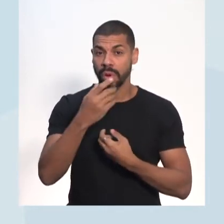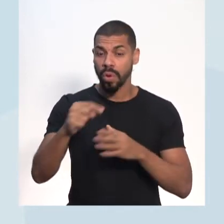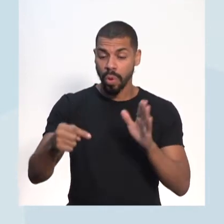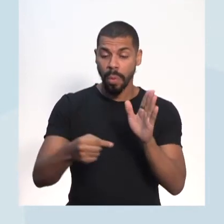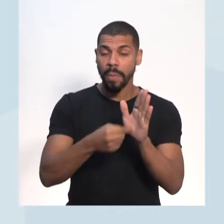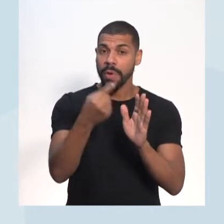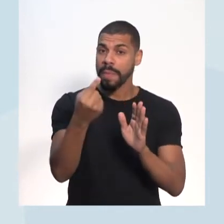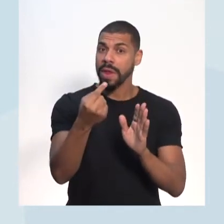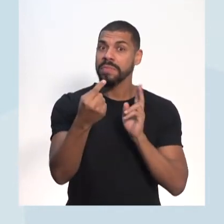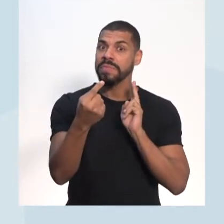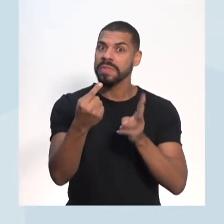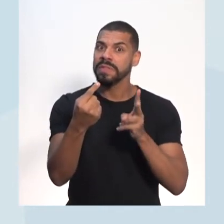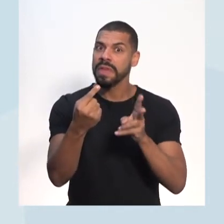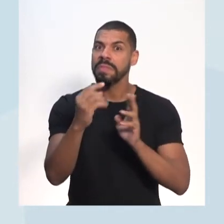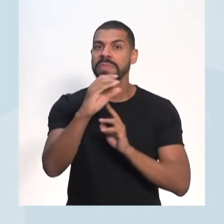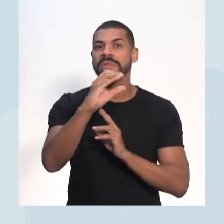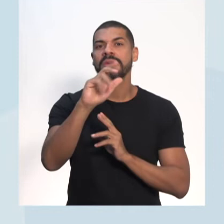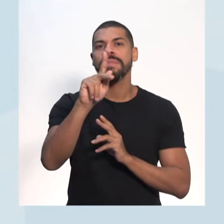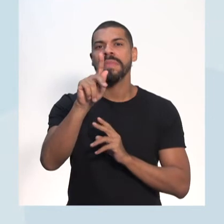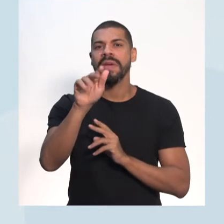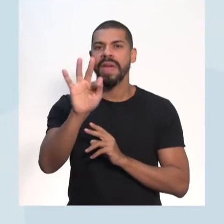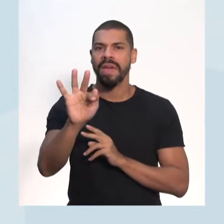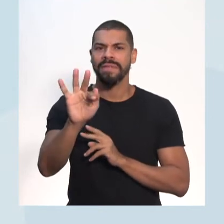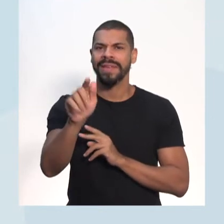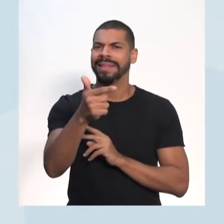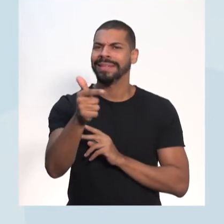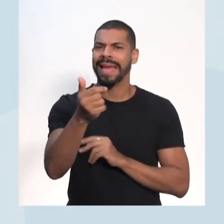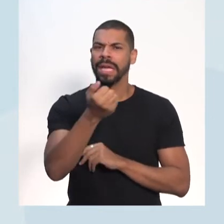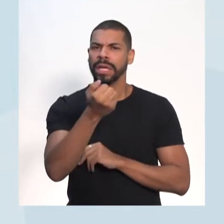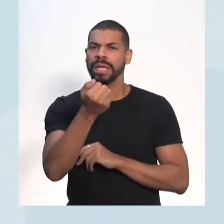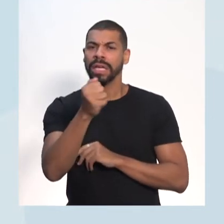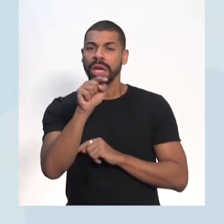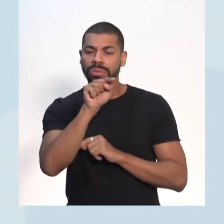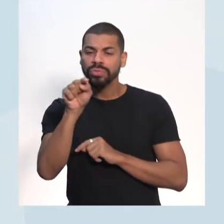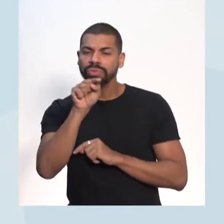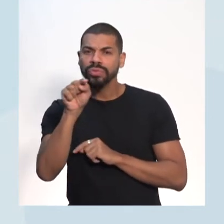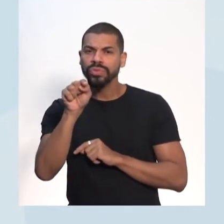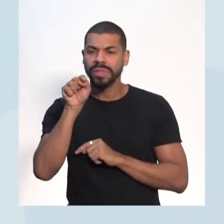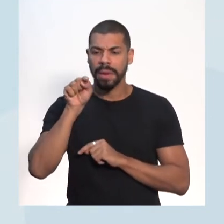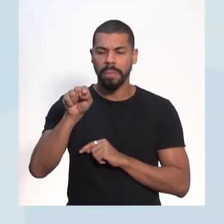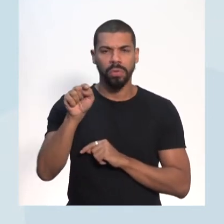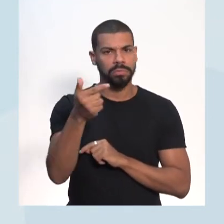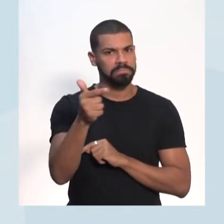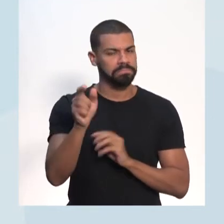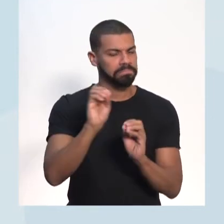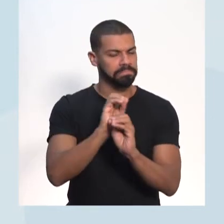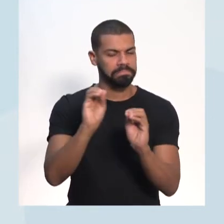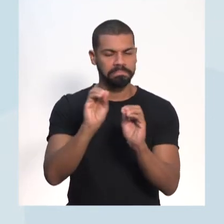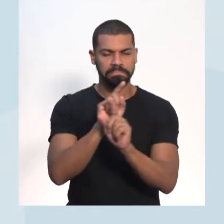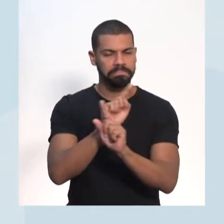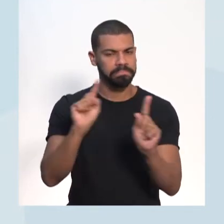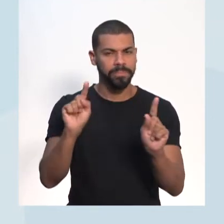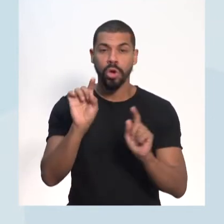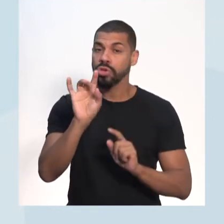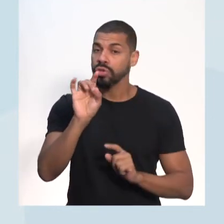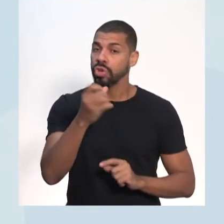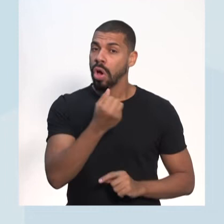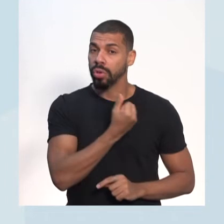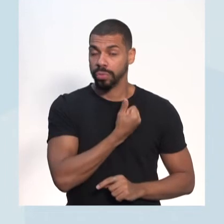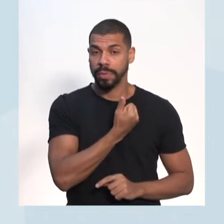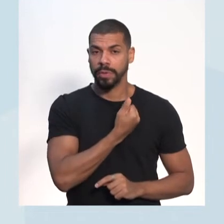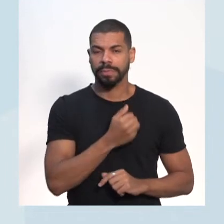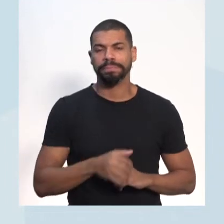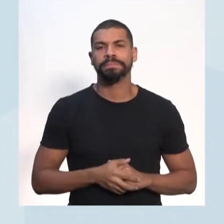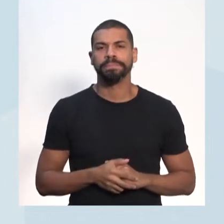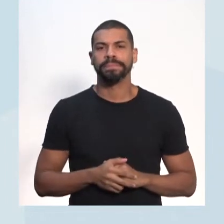acesso sempre com CPF, sem dígito, sem ponto, tá bom? Uma outra questão relevante que a gente sempre coloca aqui